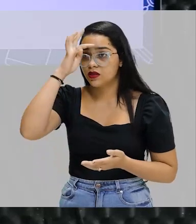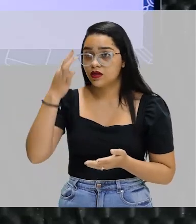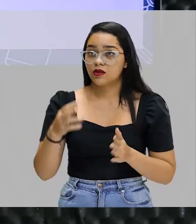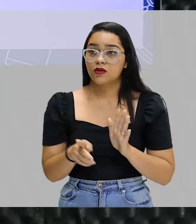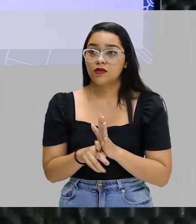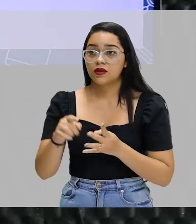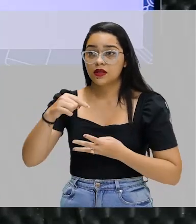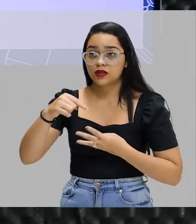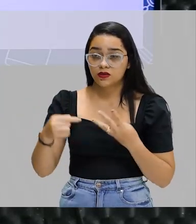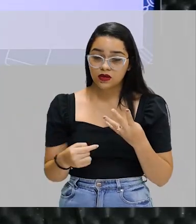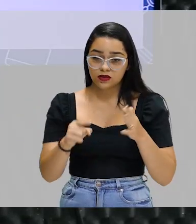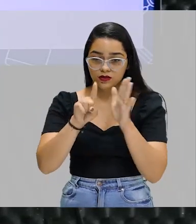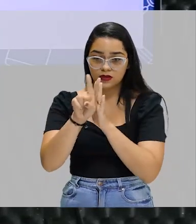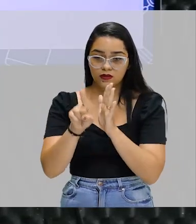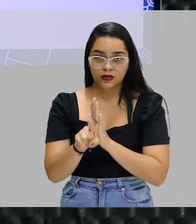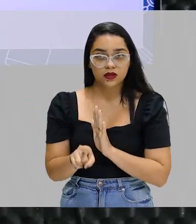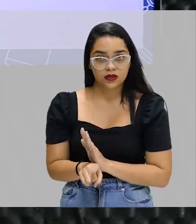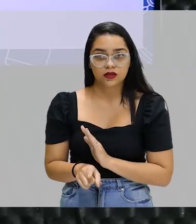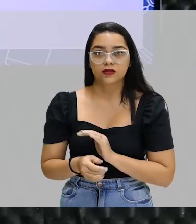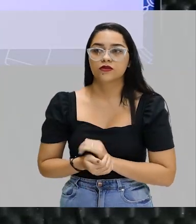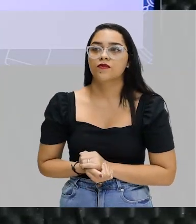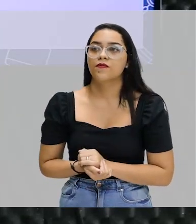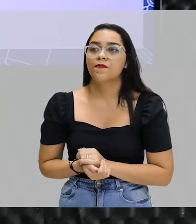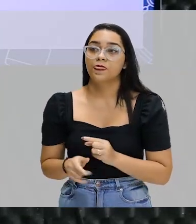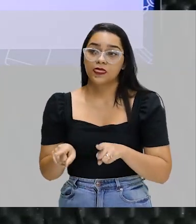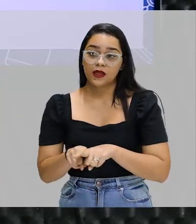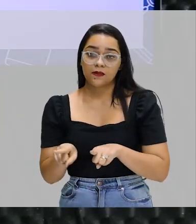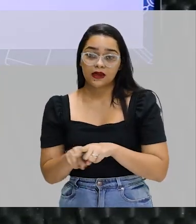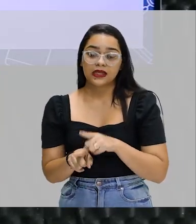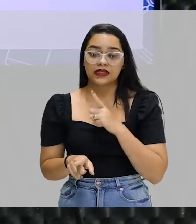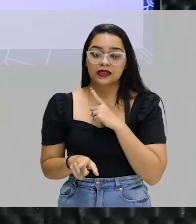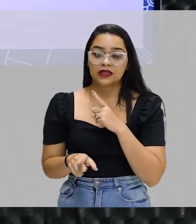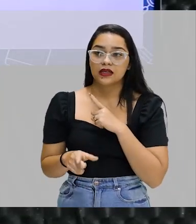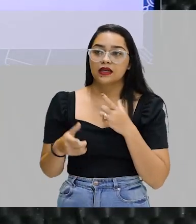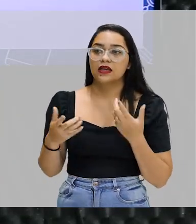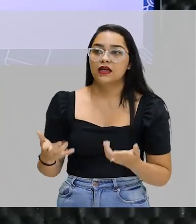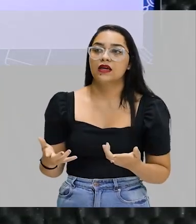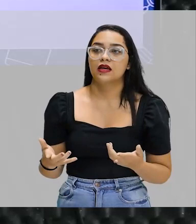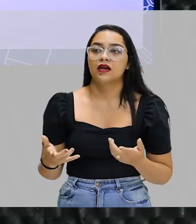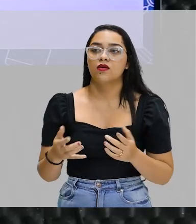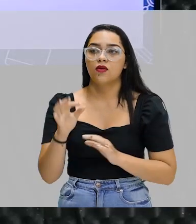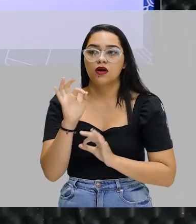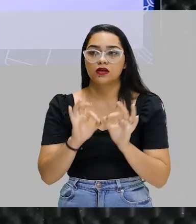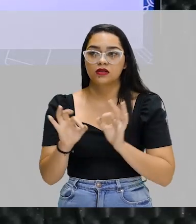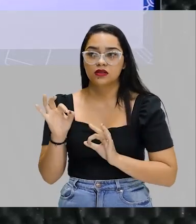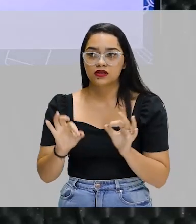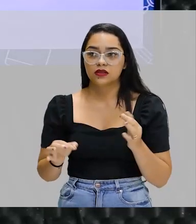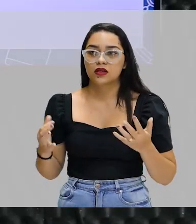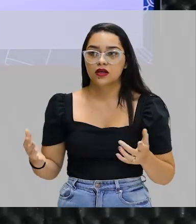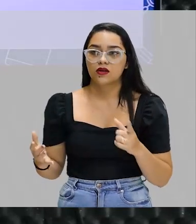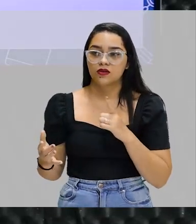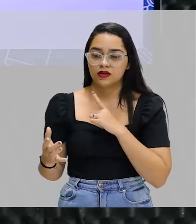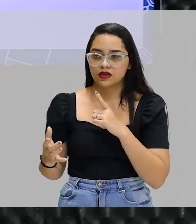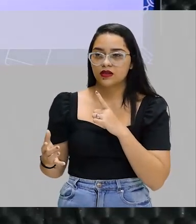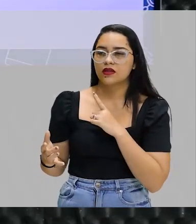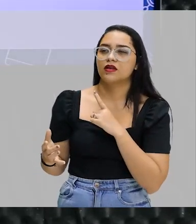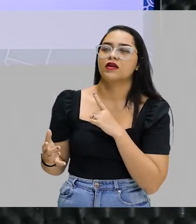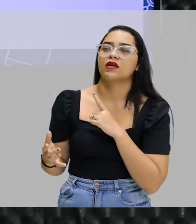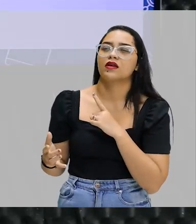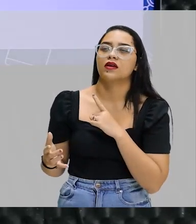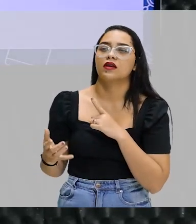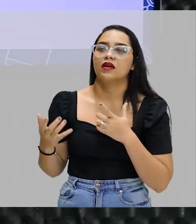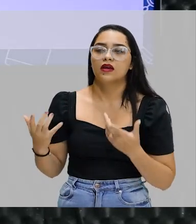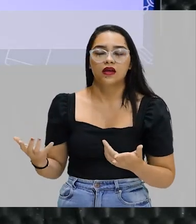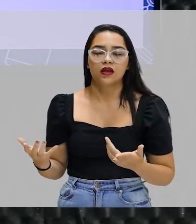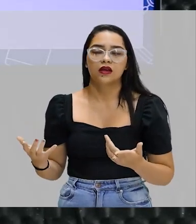das 4 questões. Tá? Além disso, nós temos aqui um enunciado, né, que é esse cabeçalho da